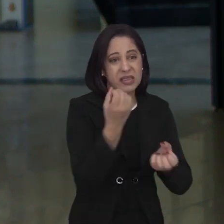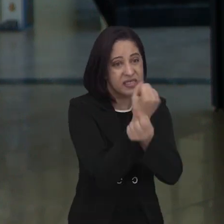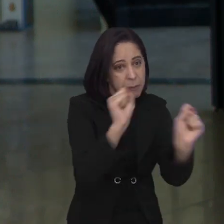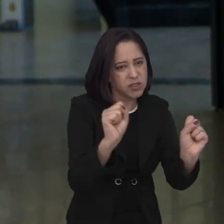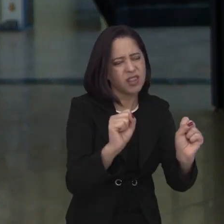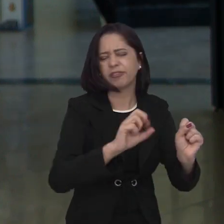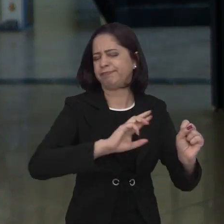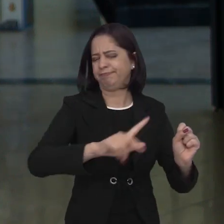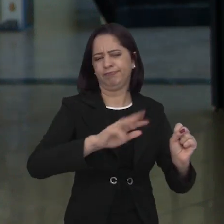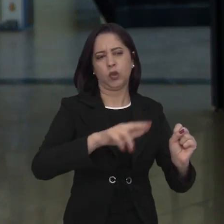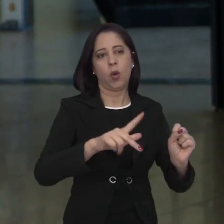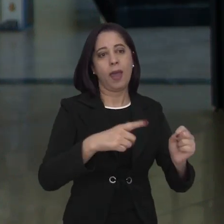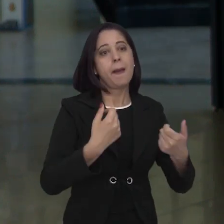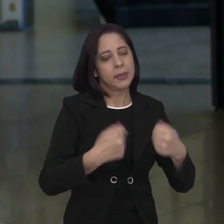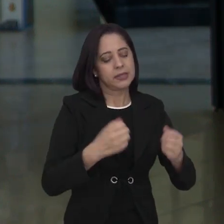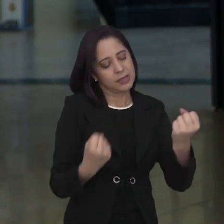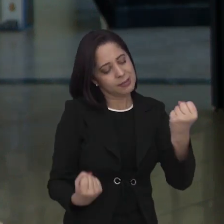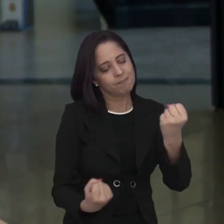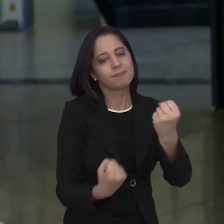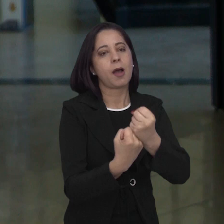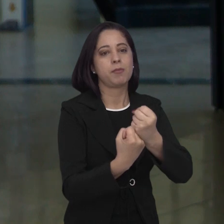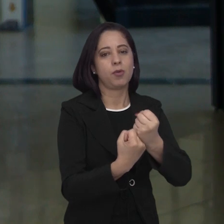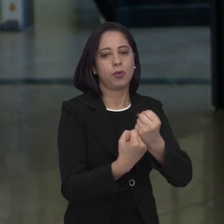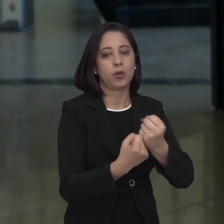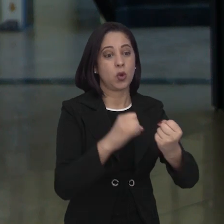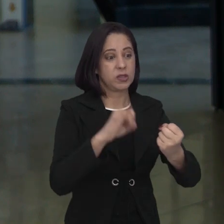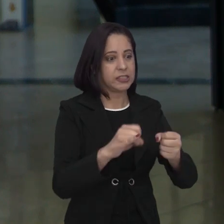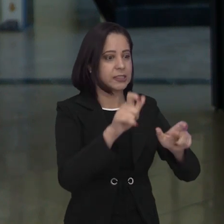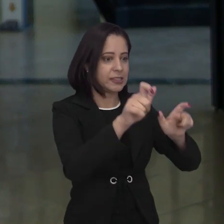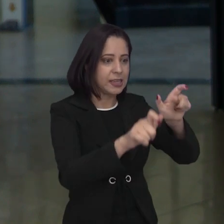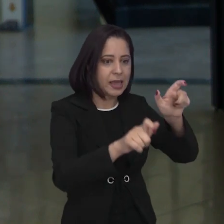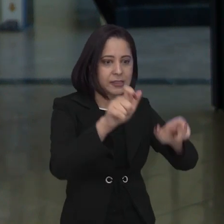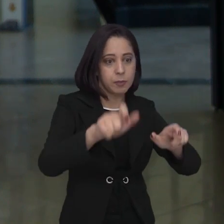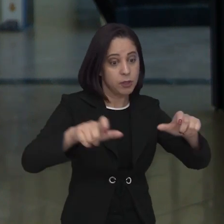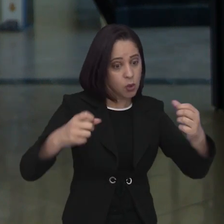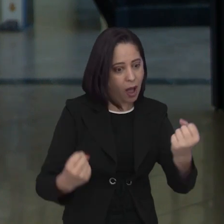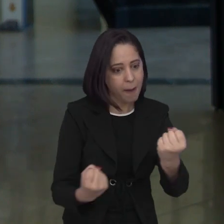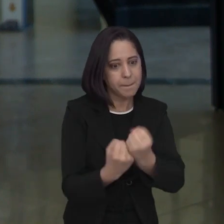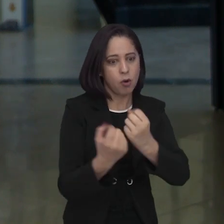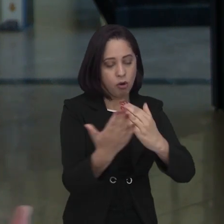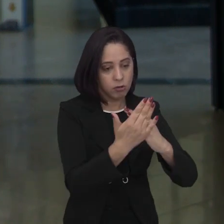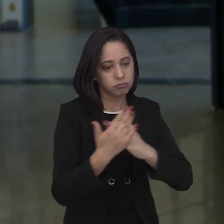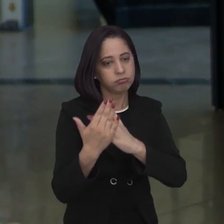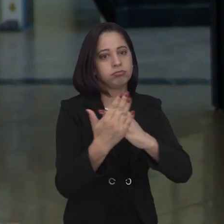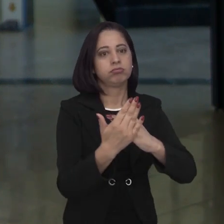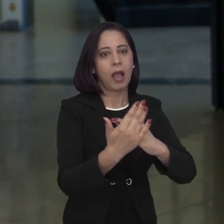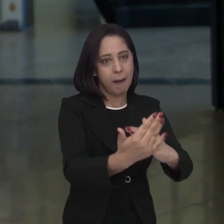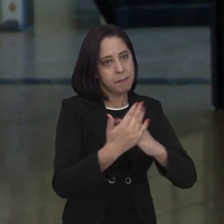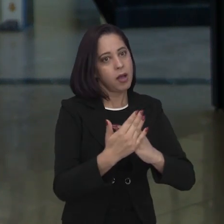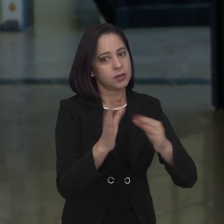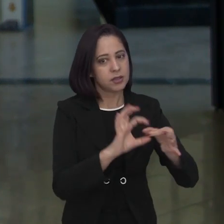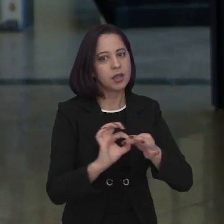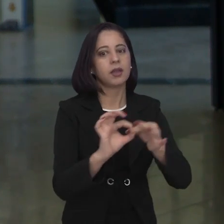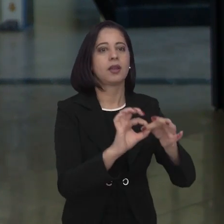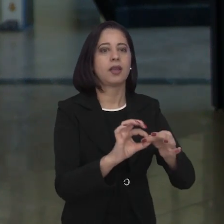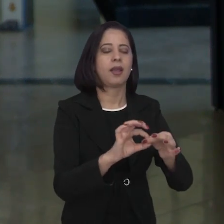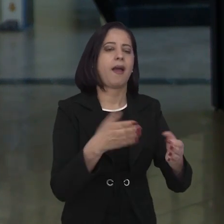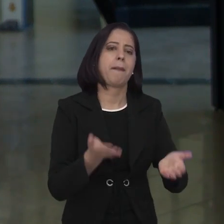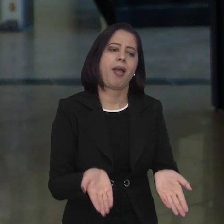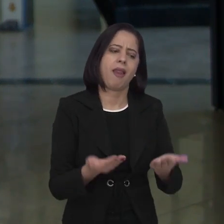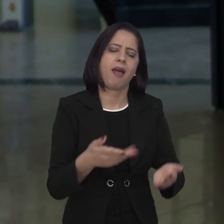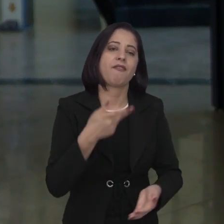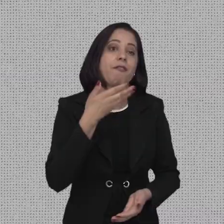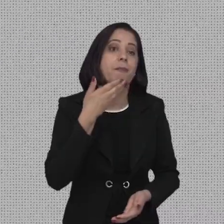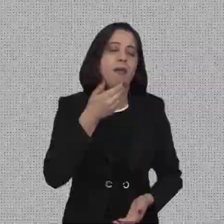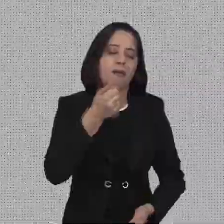quando a gente se une e tem rede de apoio. Quando existem locais que proporcionam e que ajudam e abraçam a causa, a caminhada fica